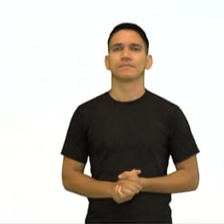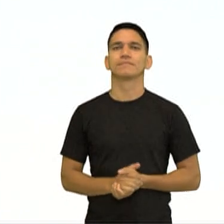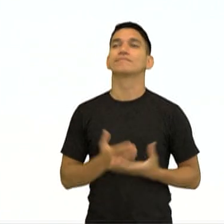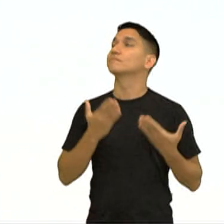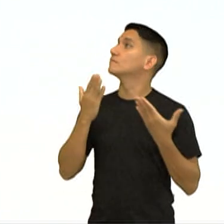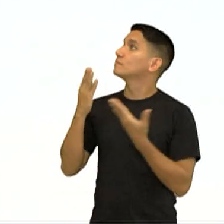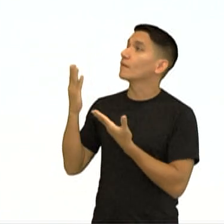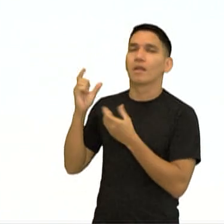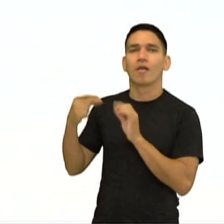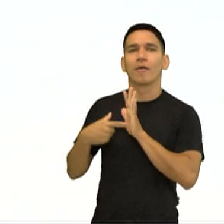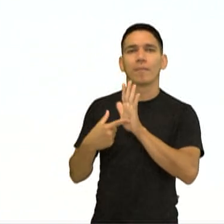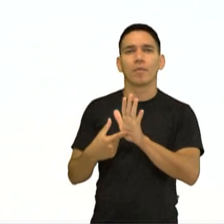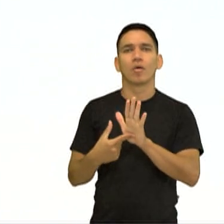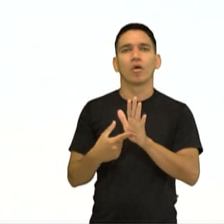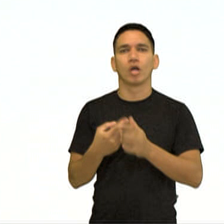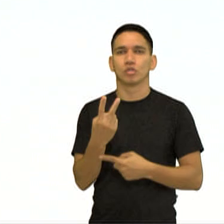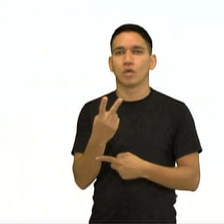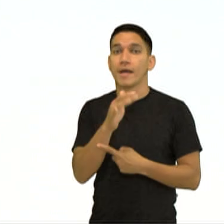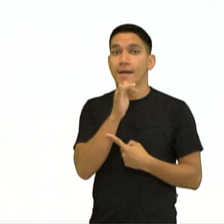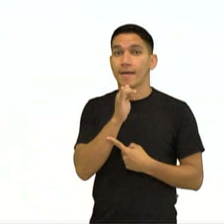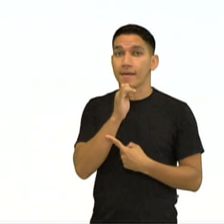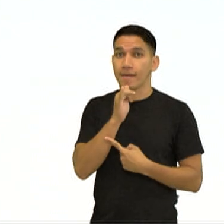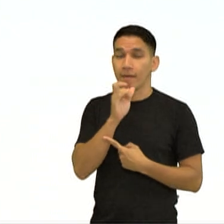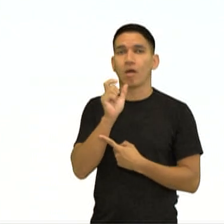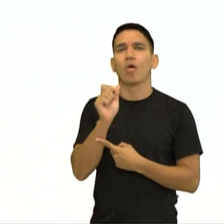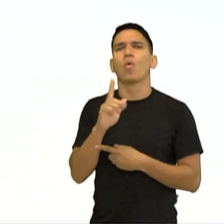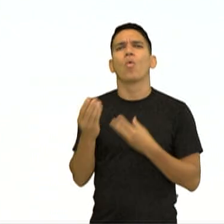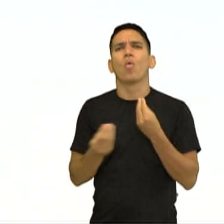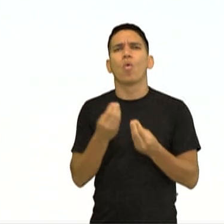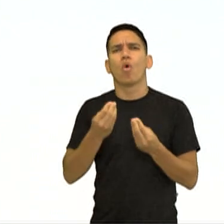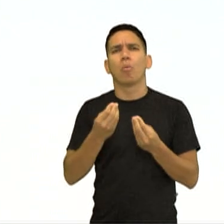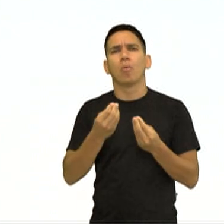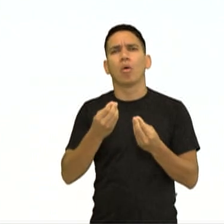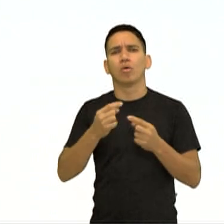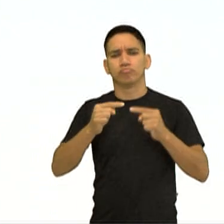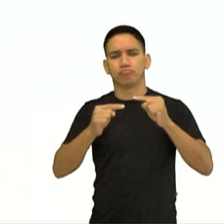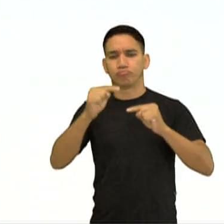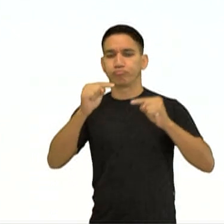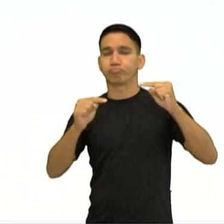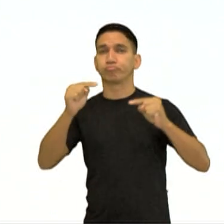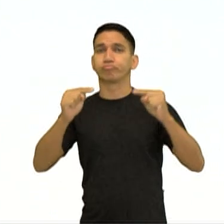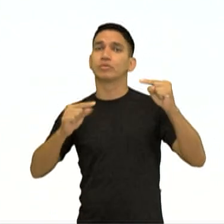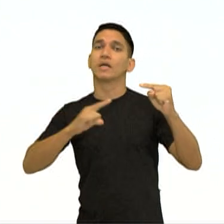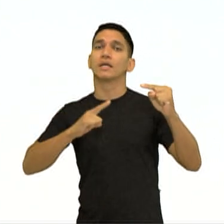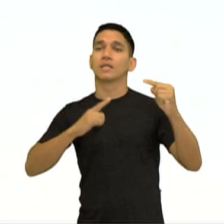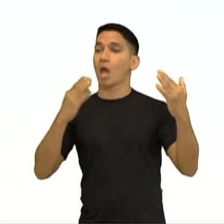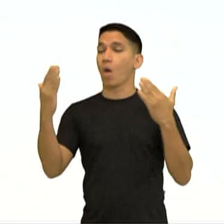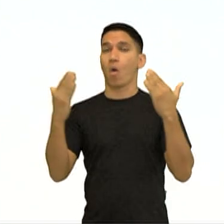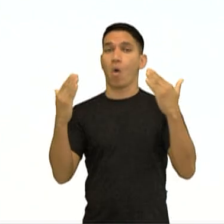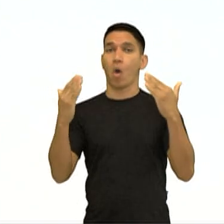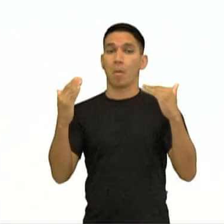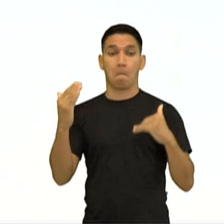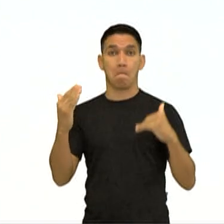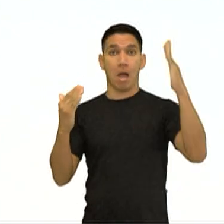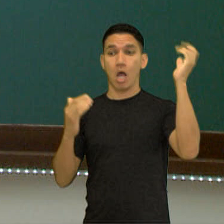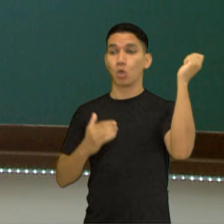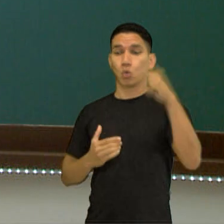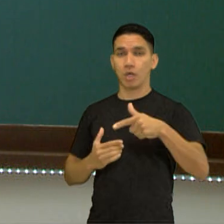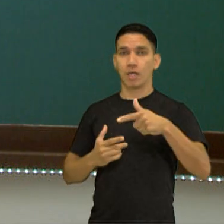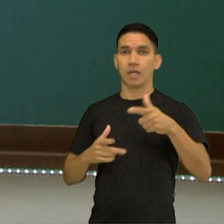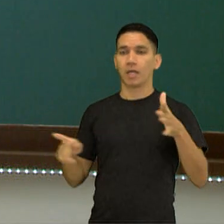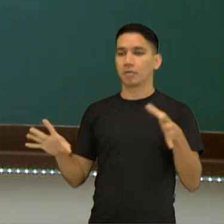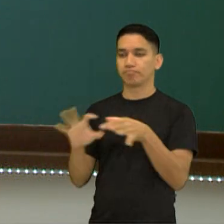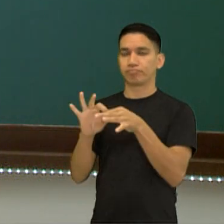pessoal, eu tenho dois exemplos do grau do comparativo de superioridade para